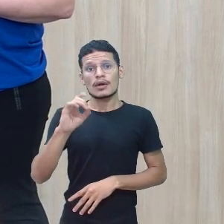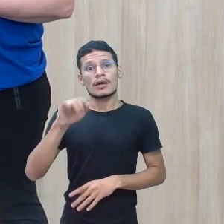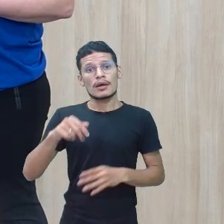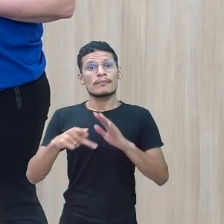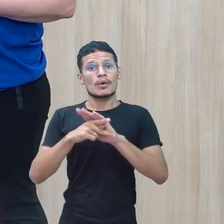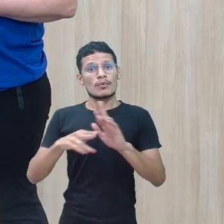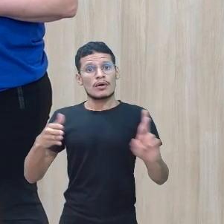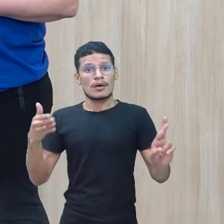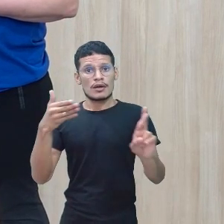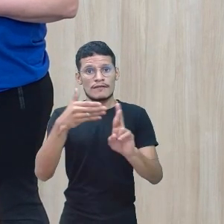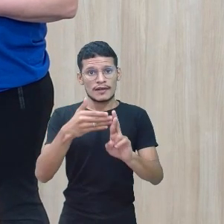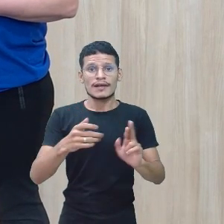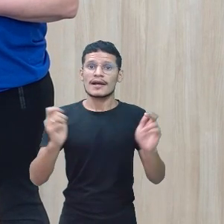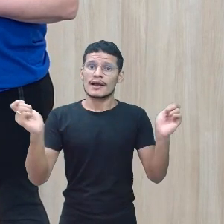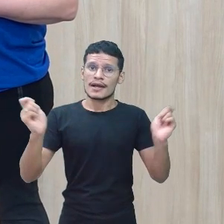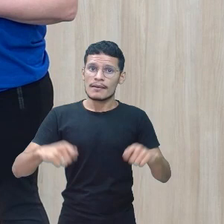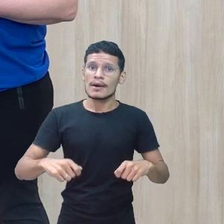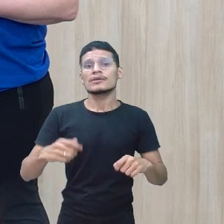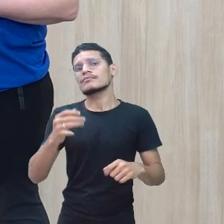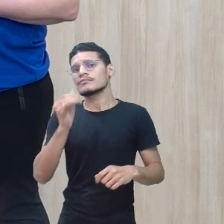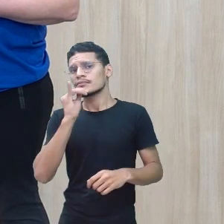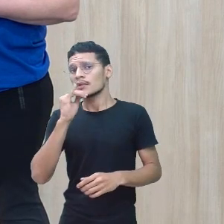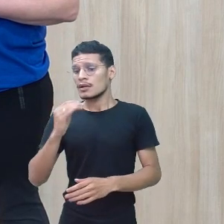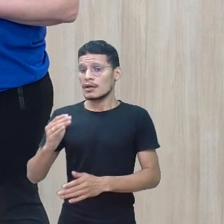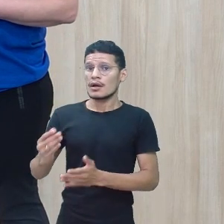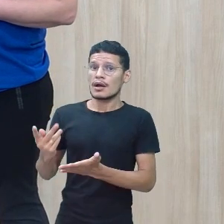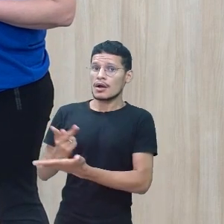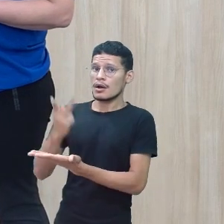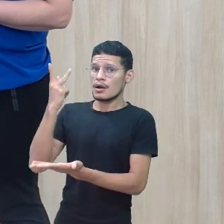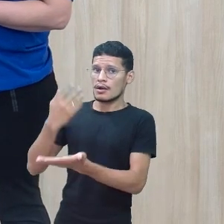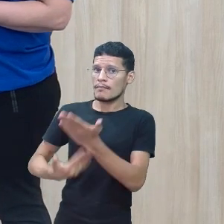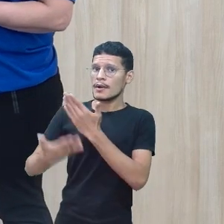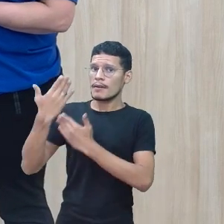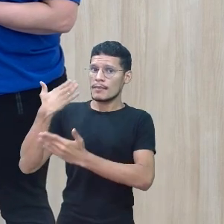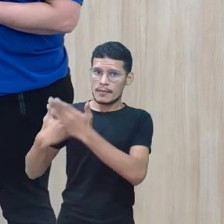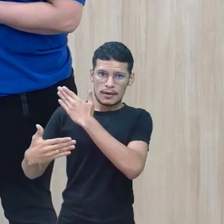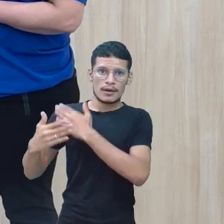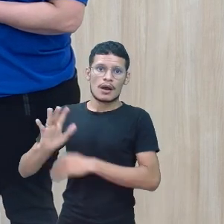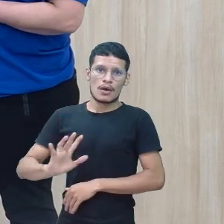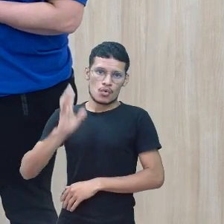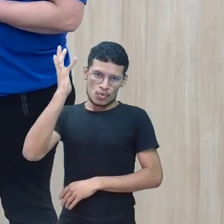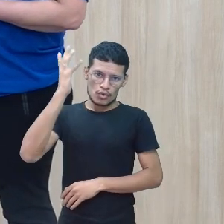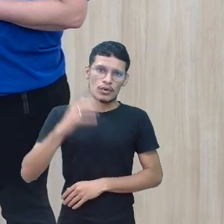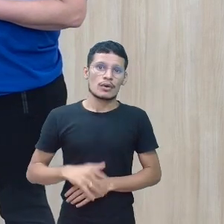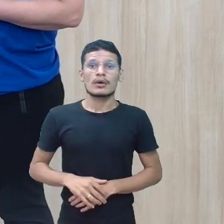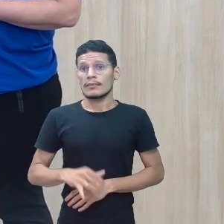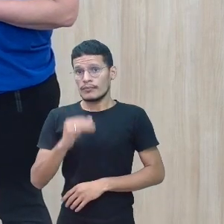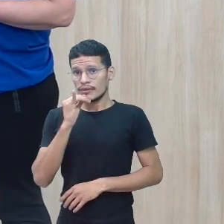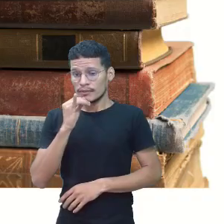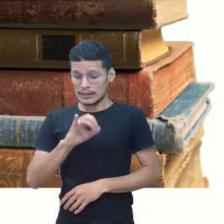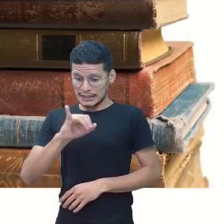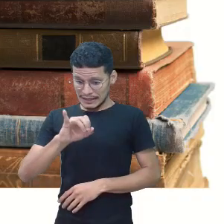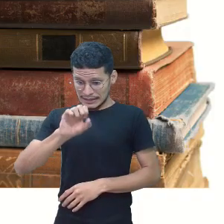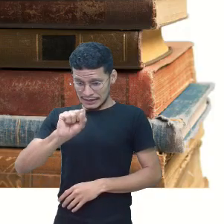fazer referência a fatos passados. Já